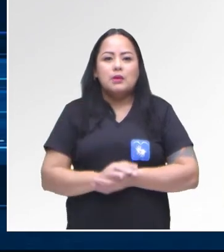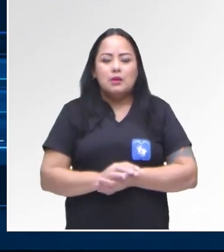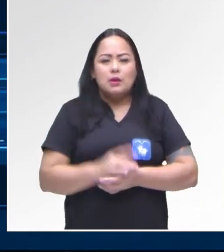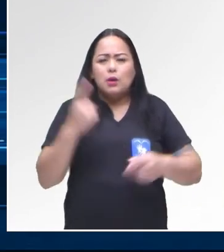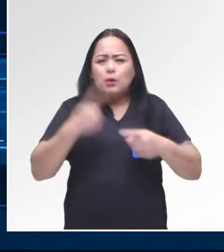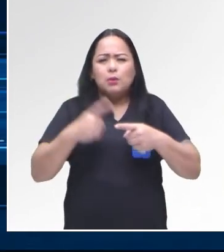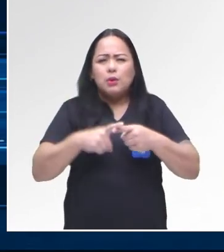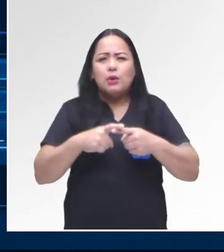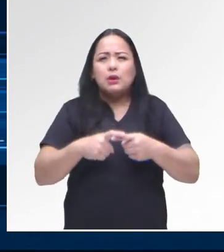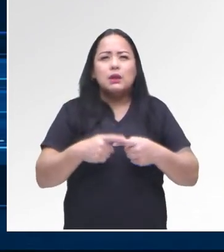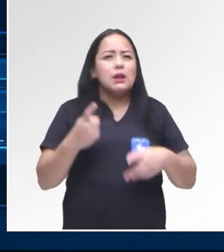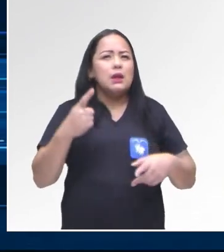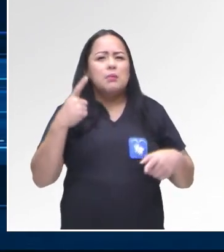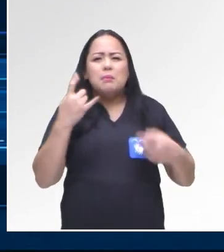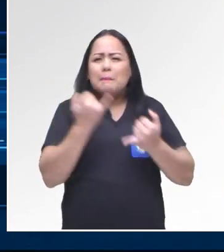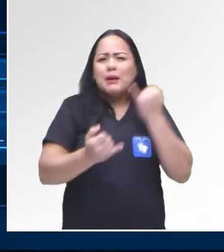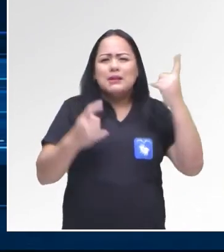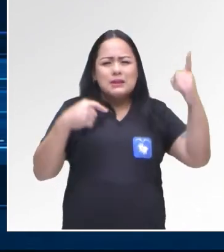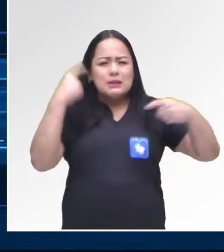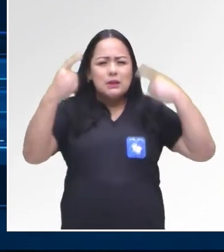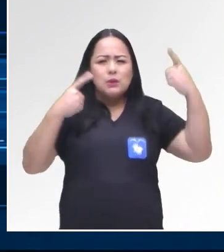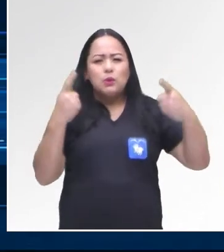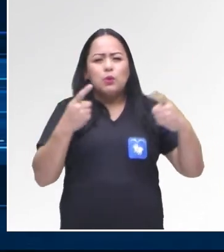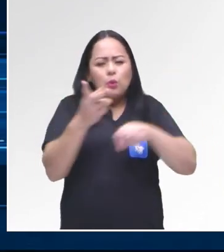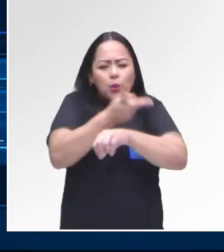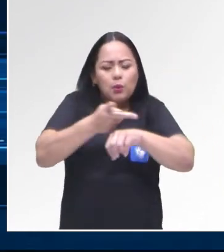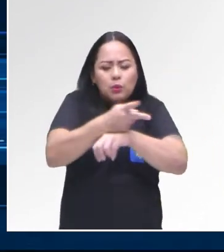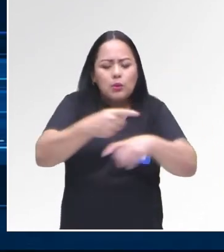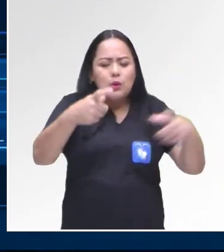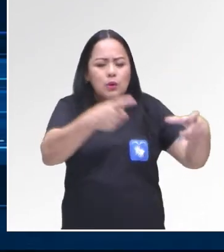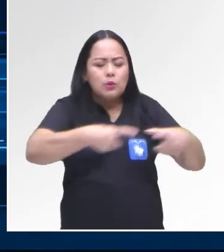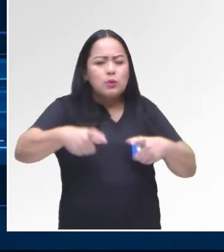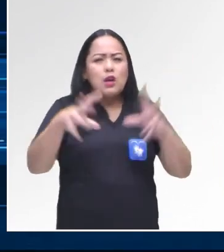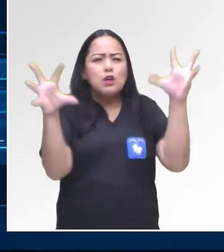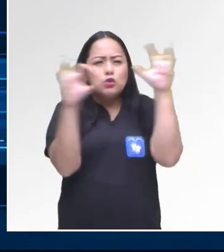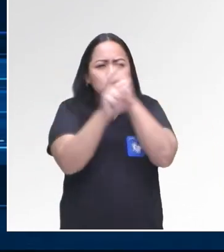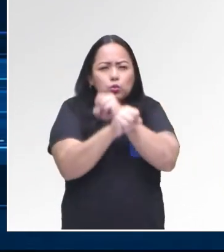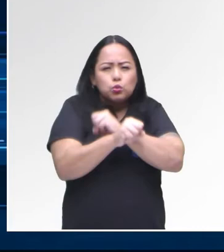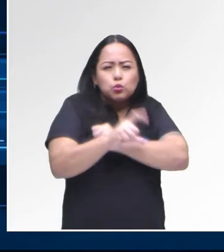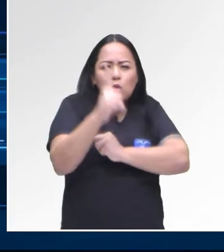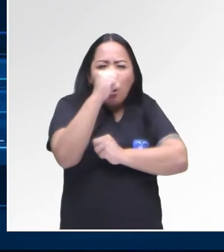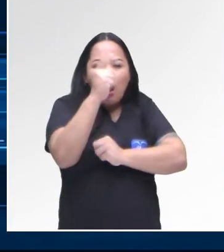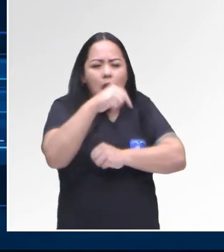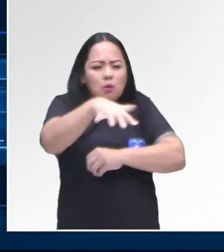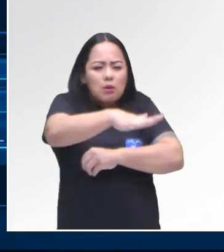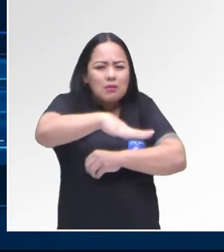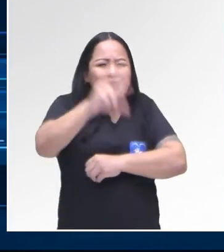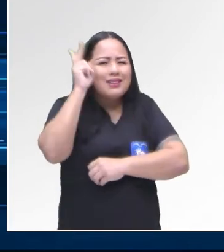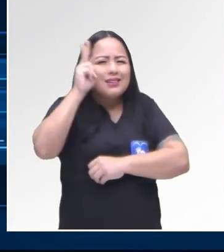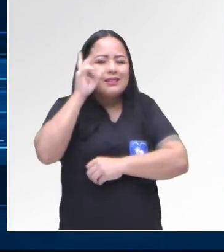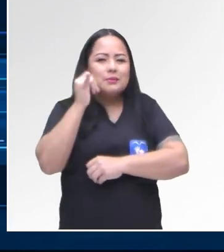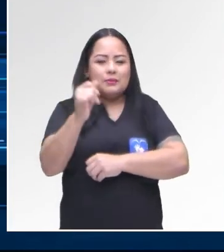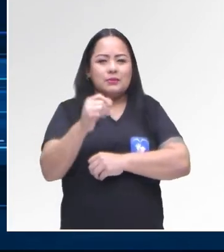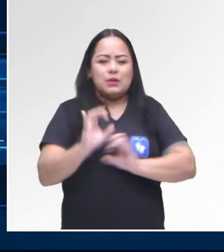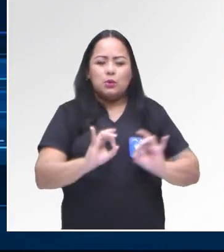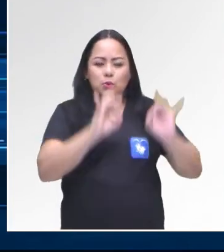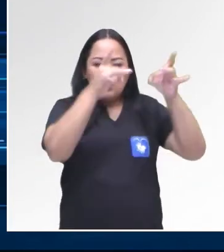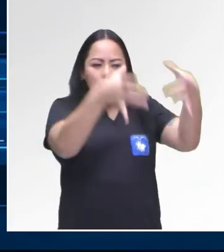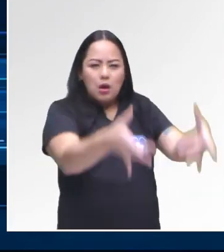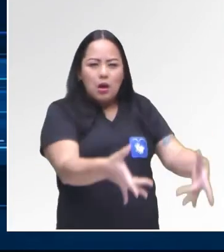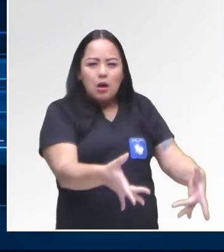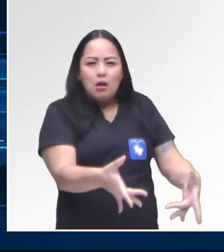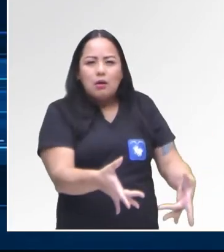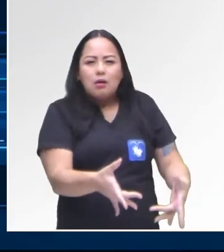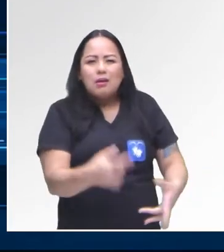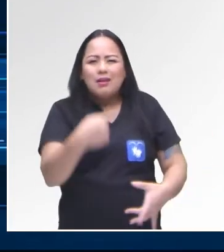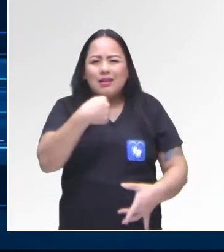fica fora de si? Ele começa a procurar lugares escuros, sombrios, úmidos. Lembra? No abandono,